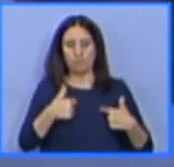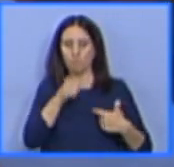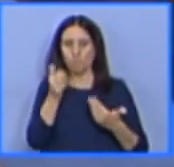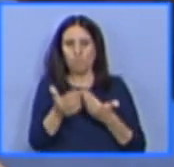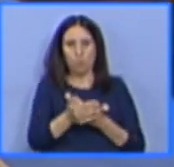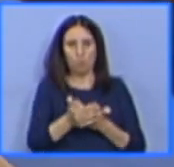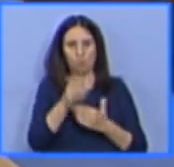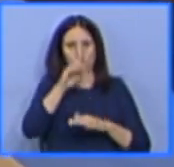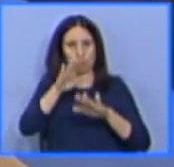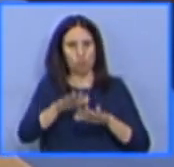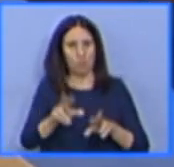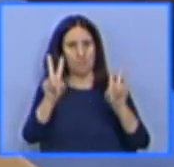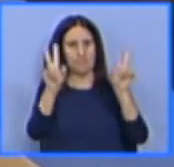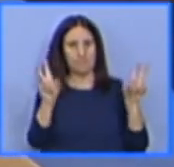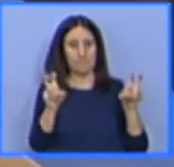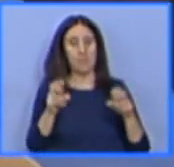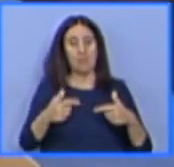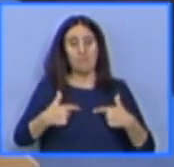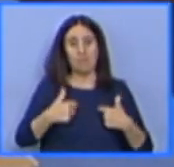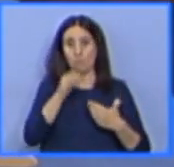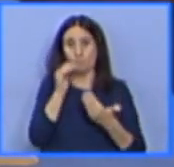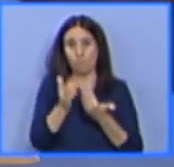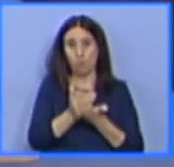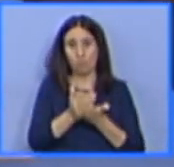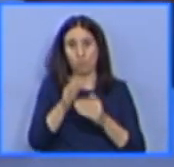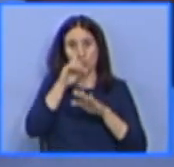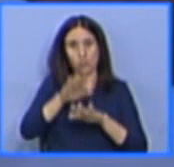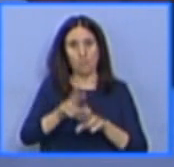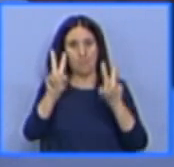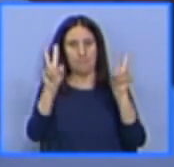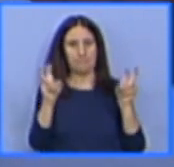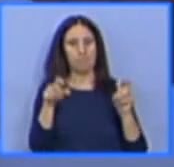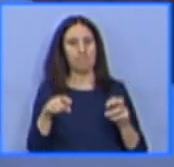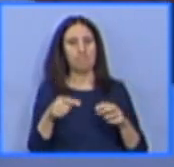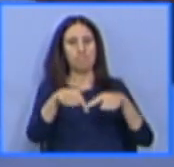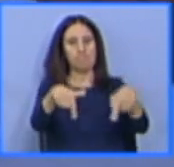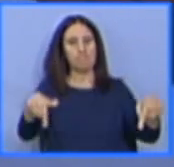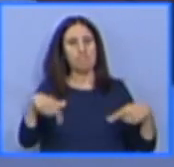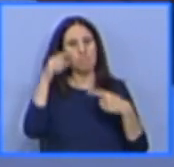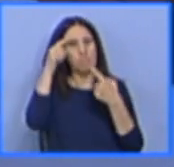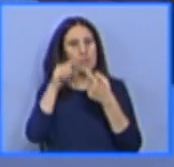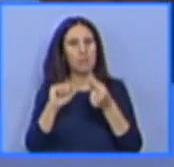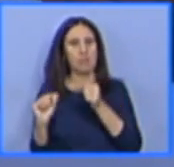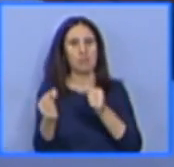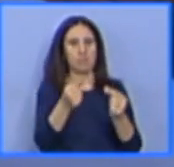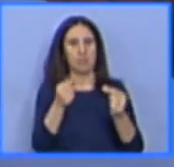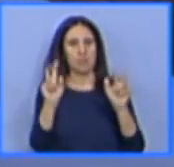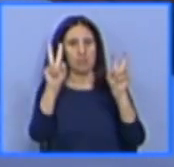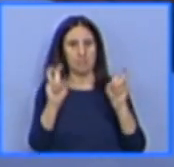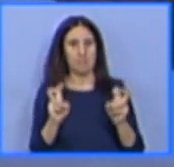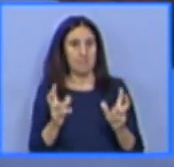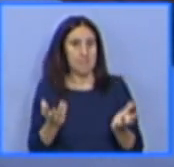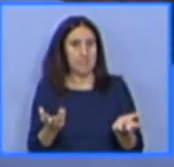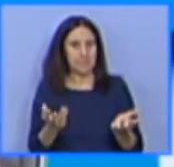Eutanásia passa a ser um espaço onde nós colocamos à disposição para o debate desse tema, não